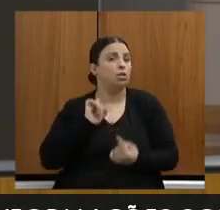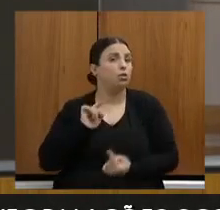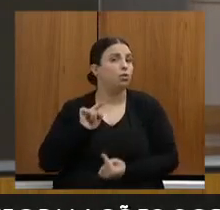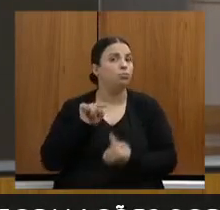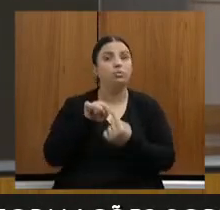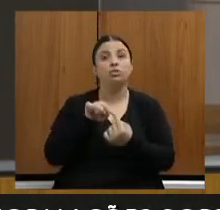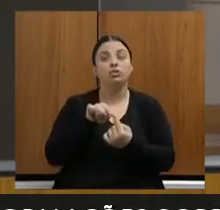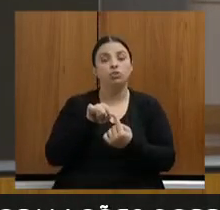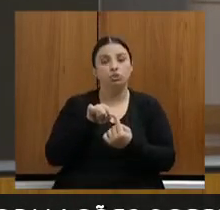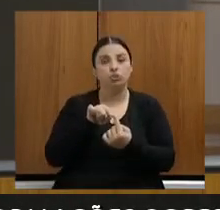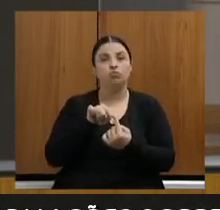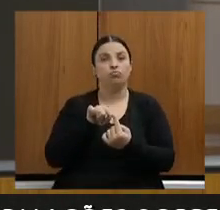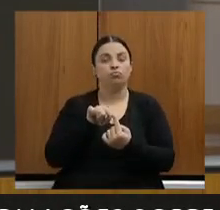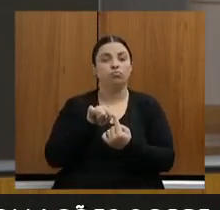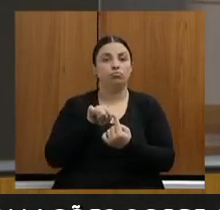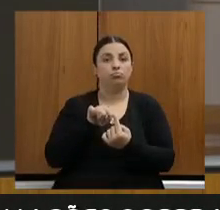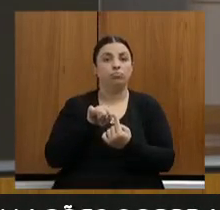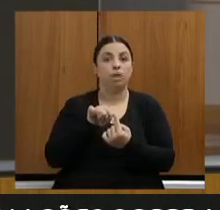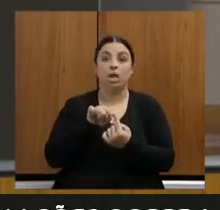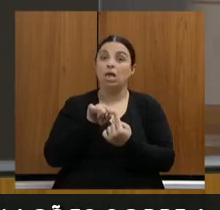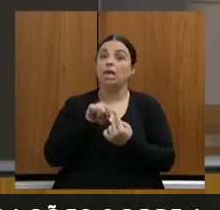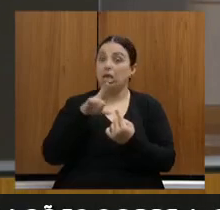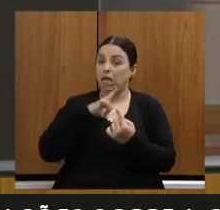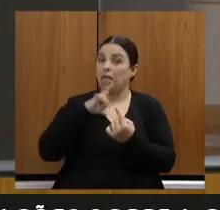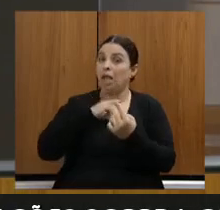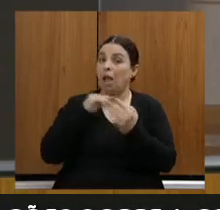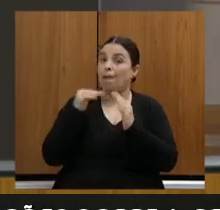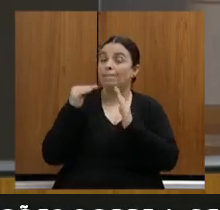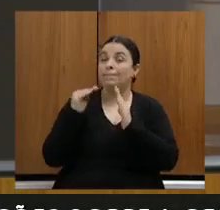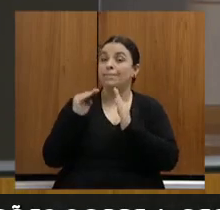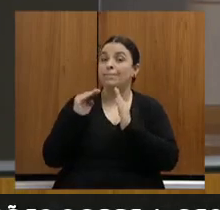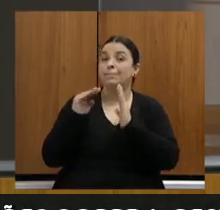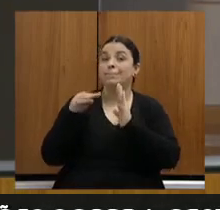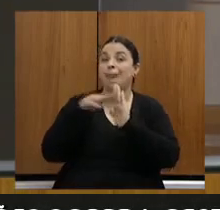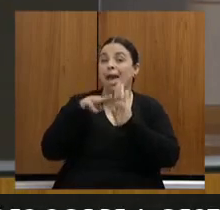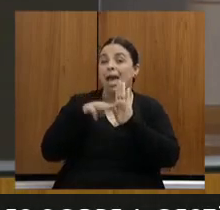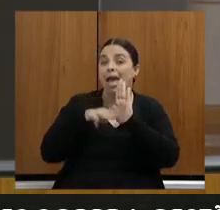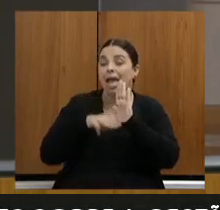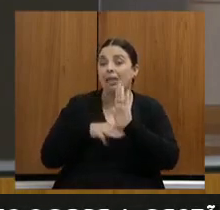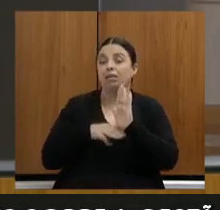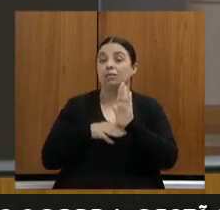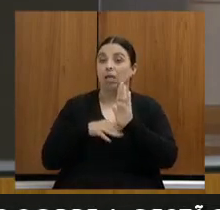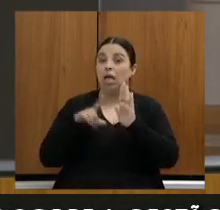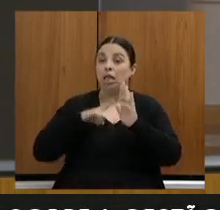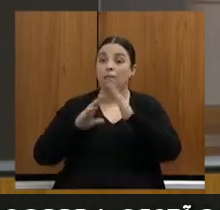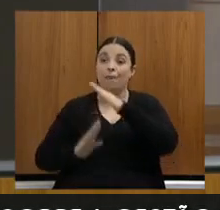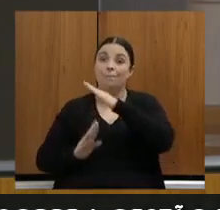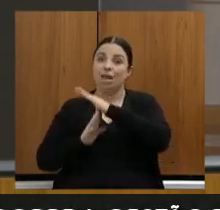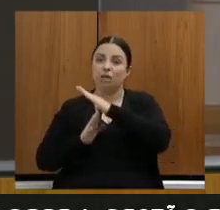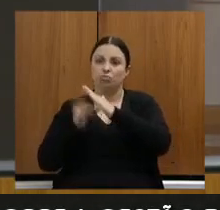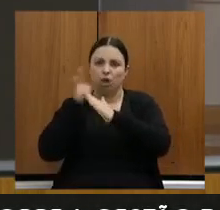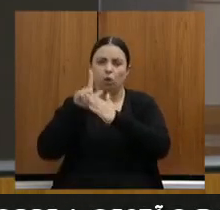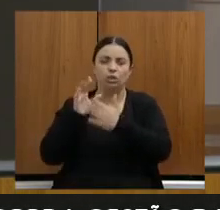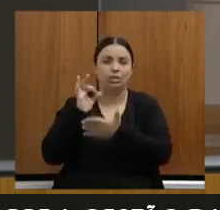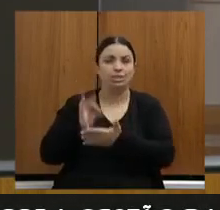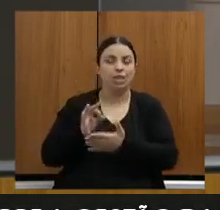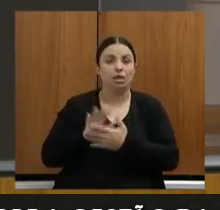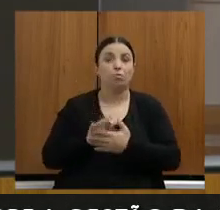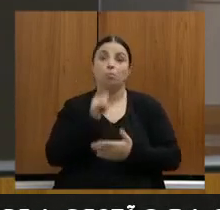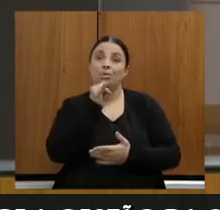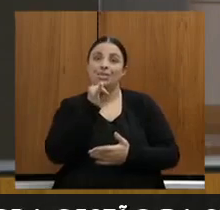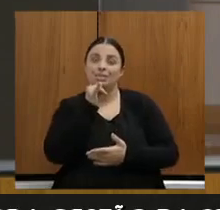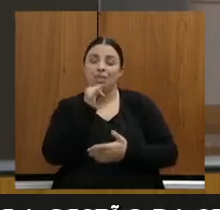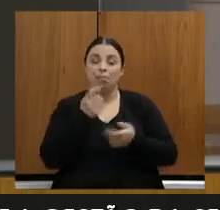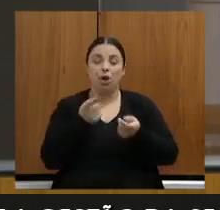objetivo enquanto objetivo que Estabeleça a meta e prazos a serem cumpridos quando por exemplo da questão da comercialização campilar